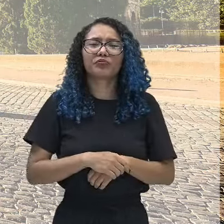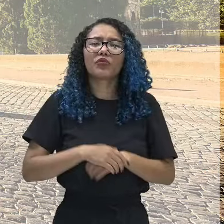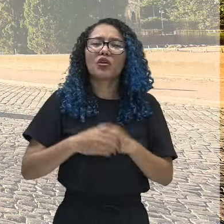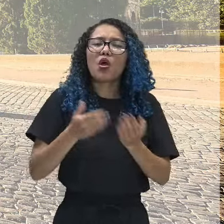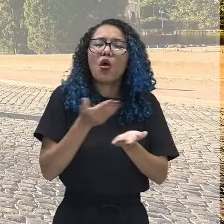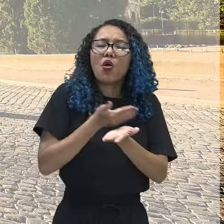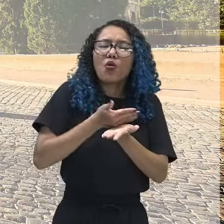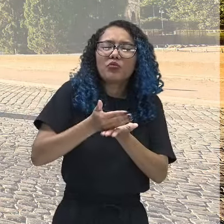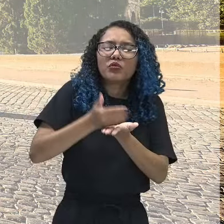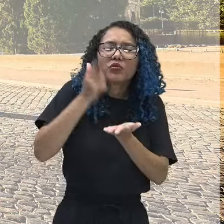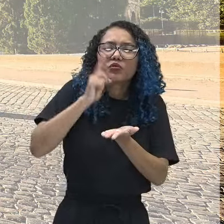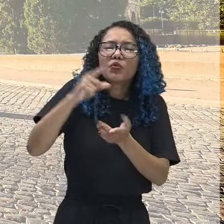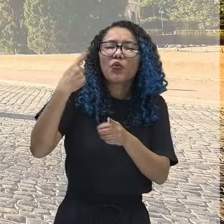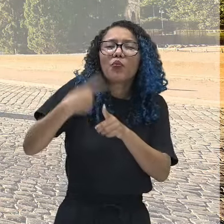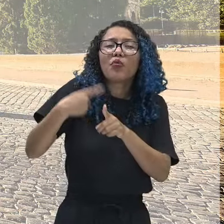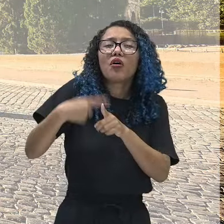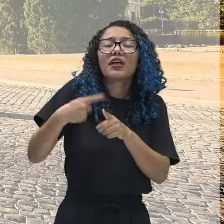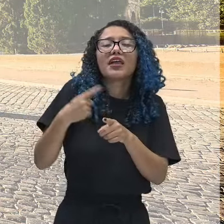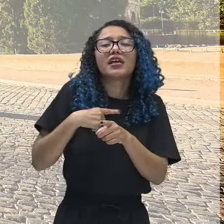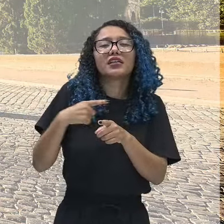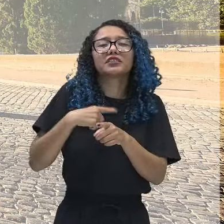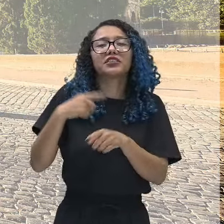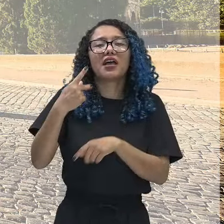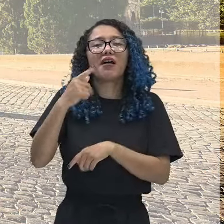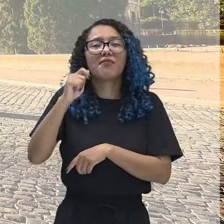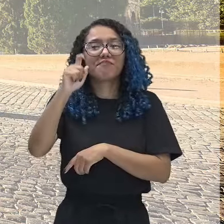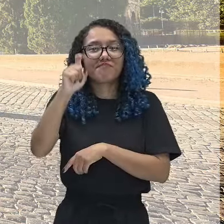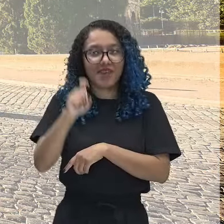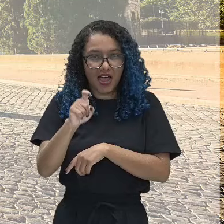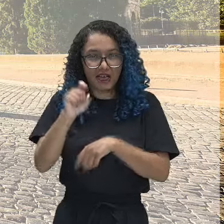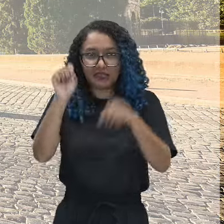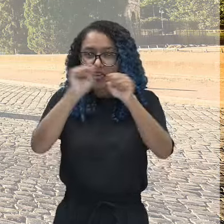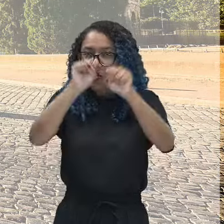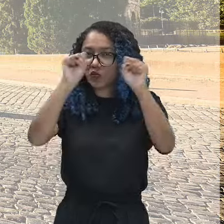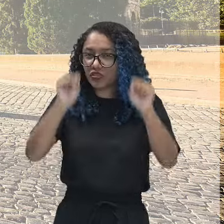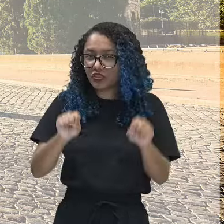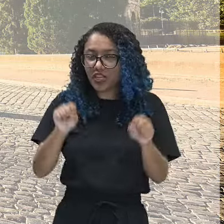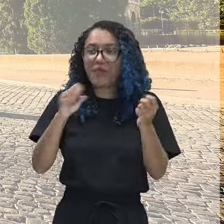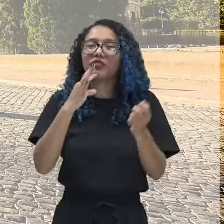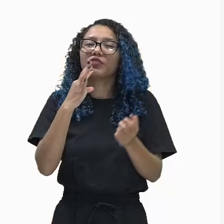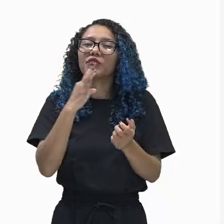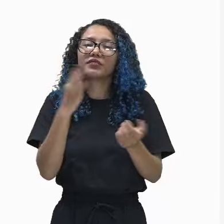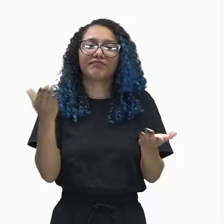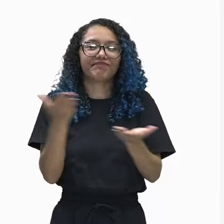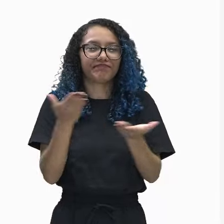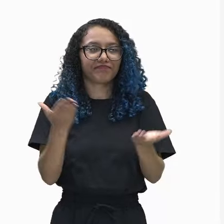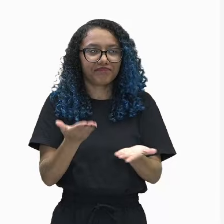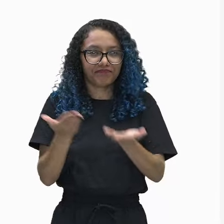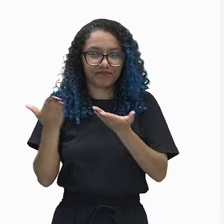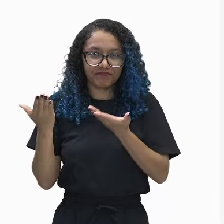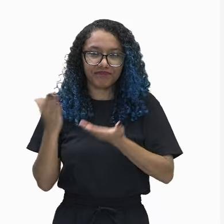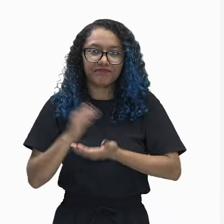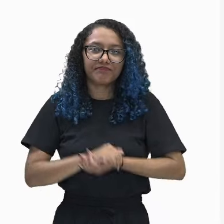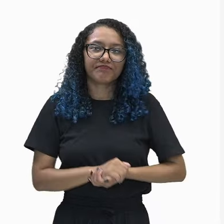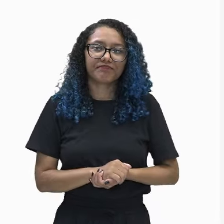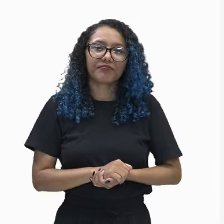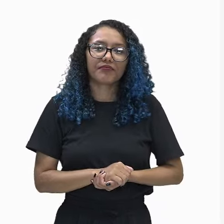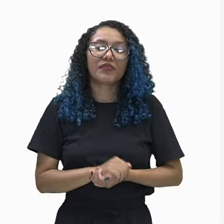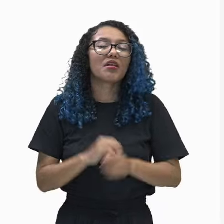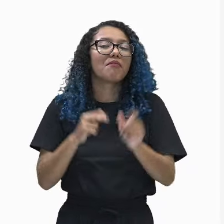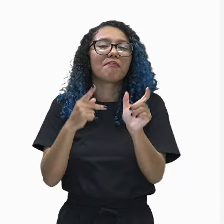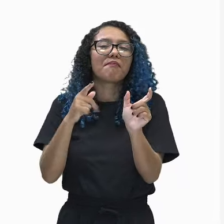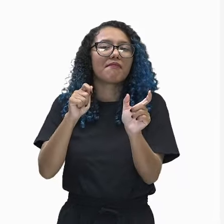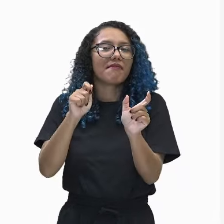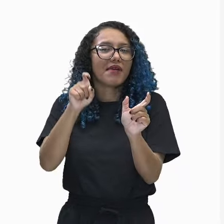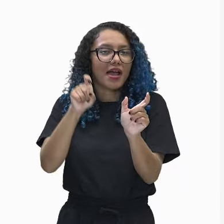Pax Romana, que é um sistema administrativo que a gente vai começar a conhecer a partir de agora. Então vamos a ela. O que foi a